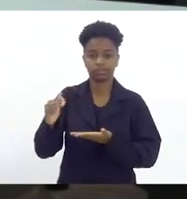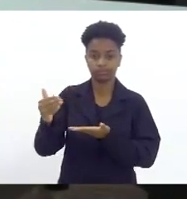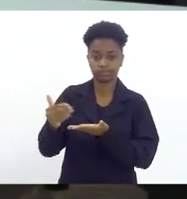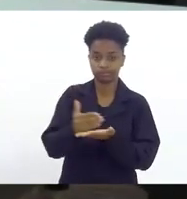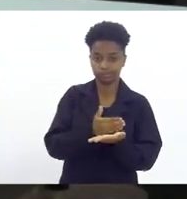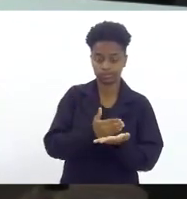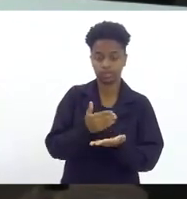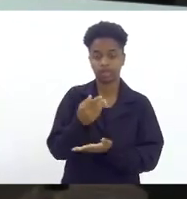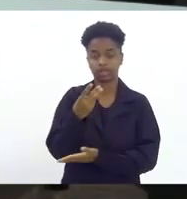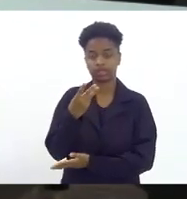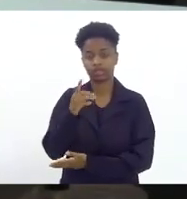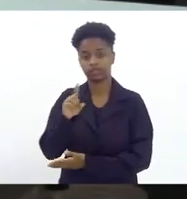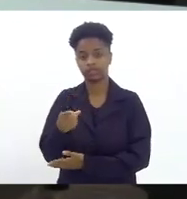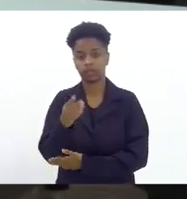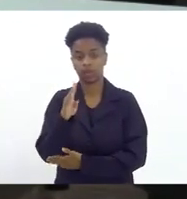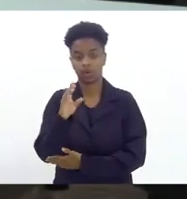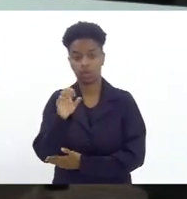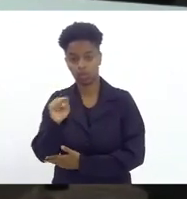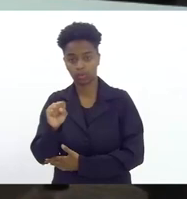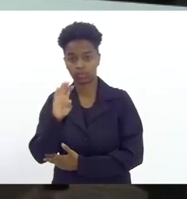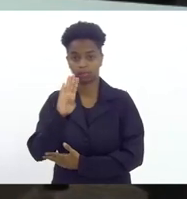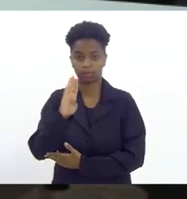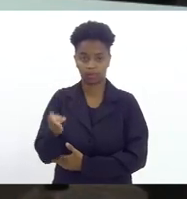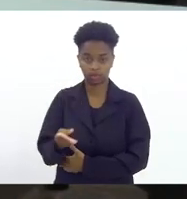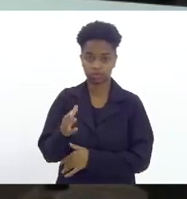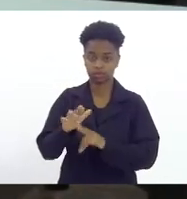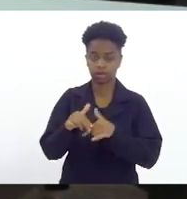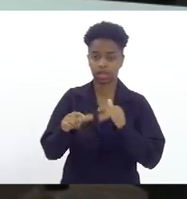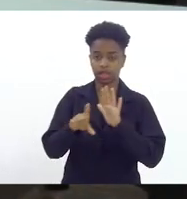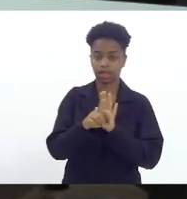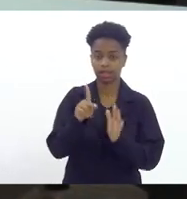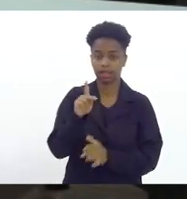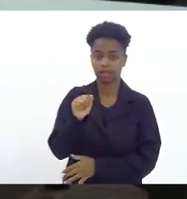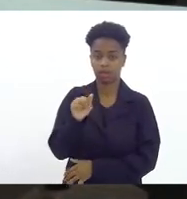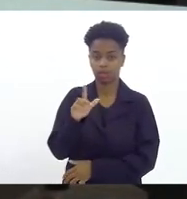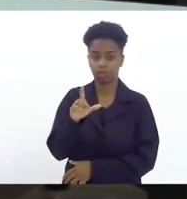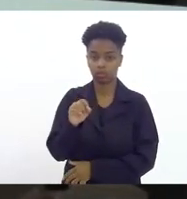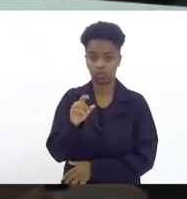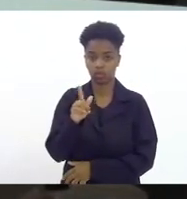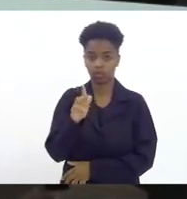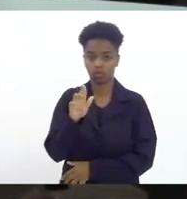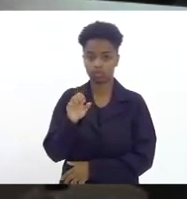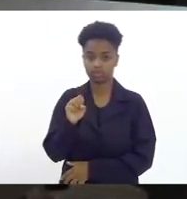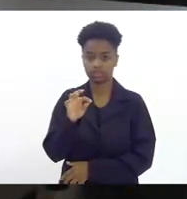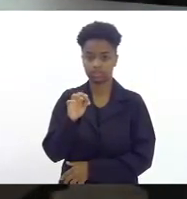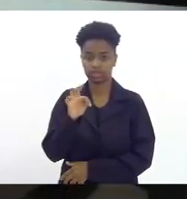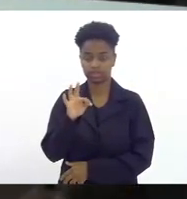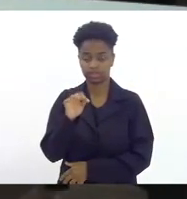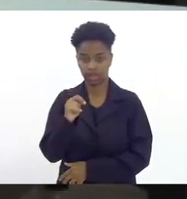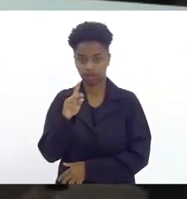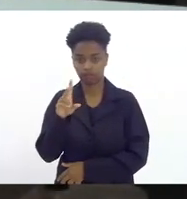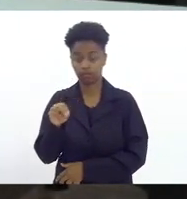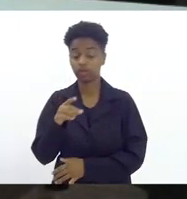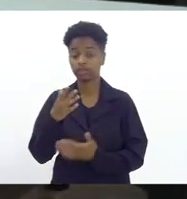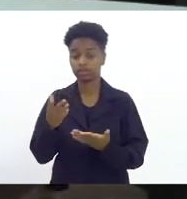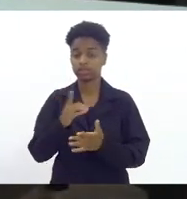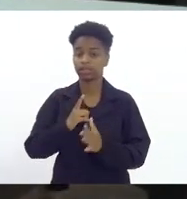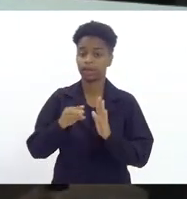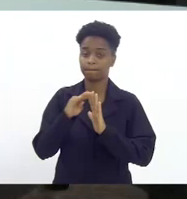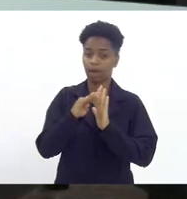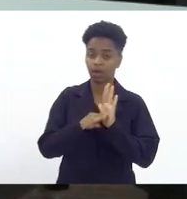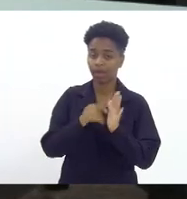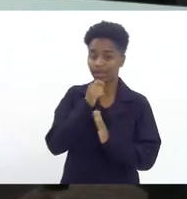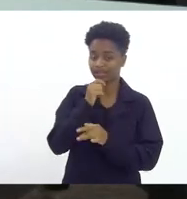Paulo Gustavo é então é algo ainda que a gente tem muitas pautas para colocar